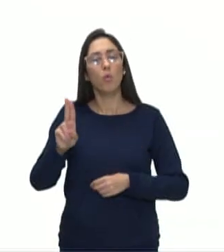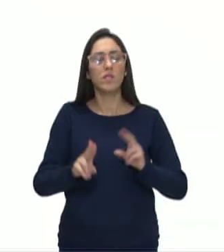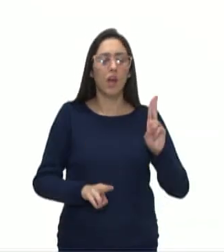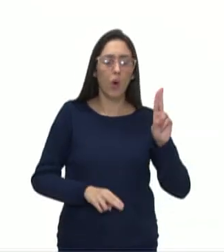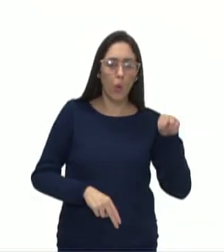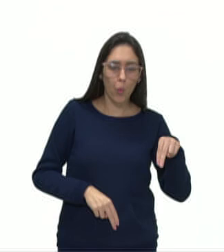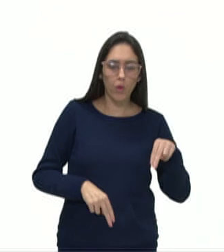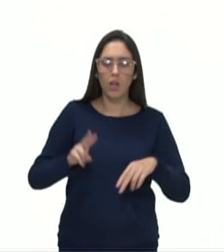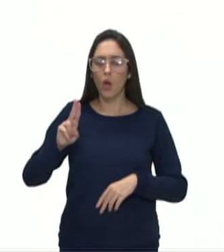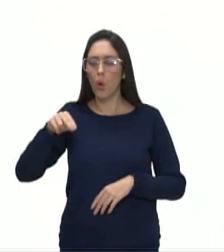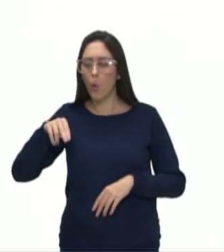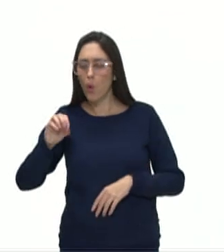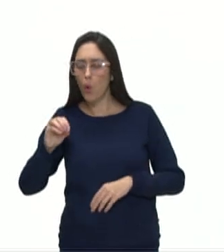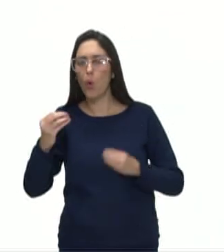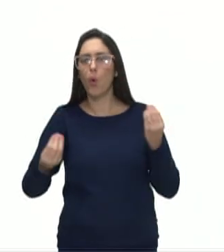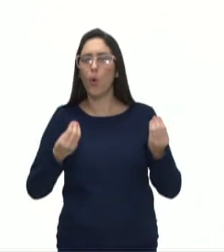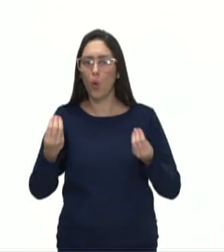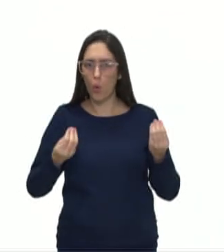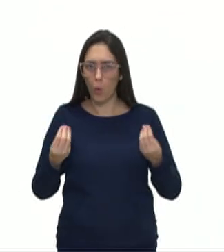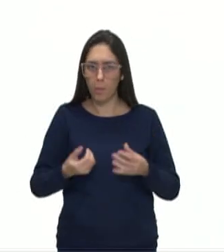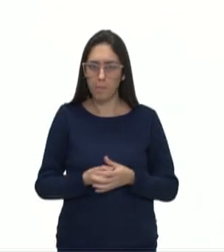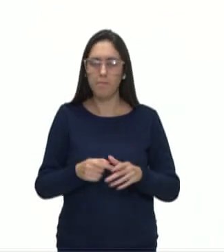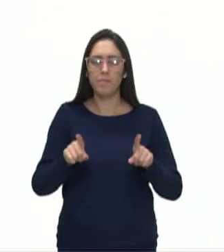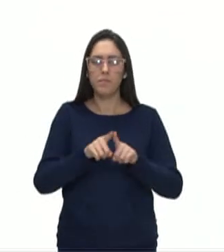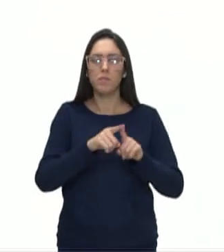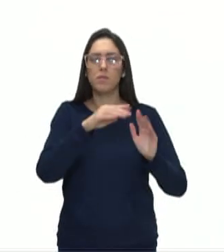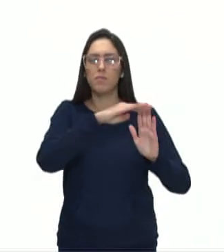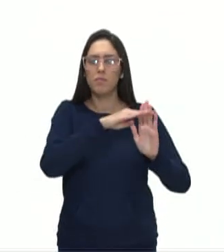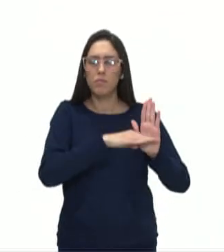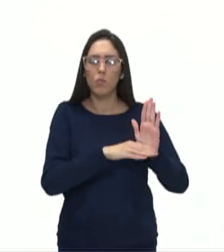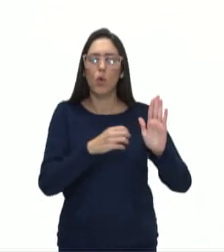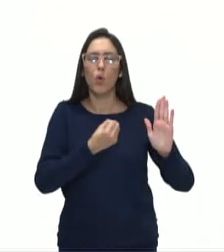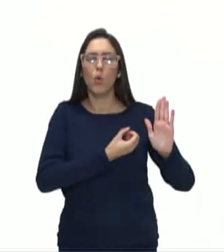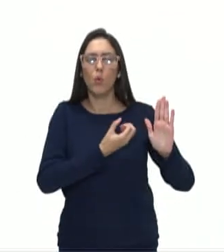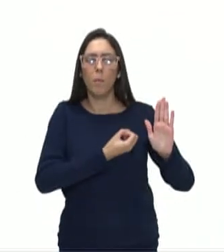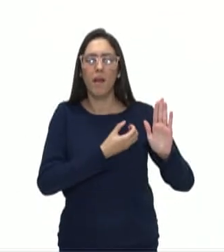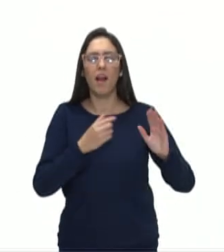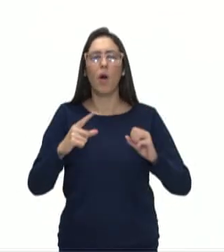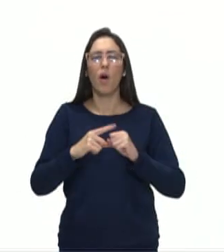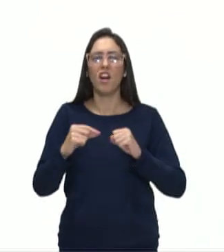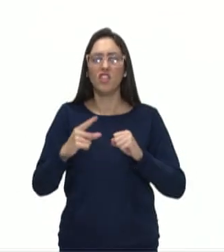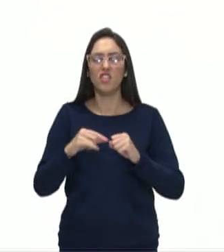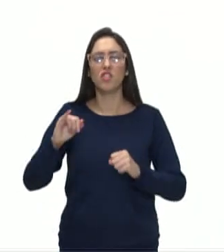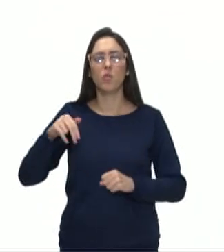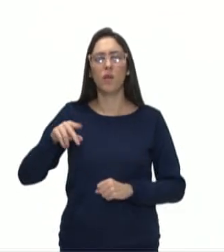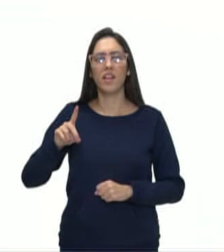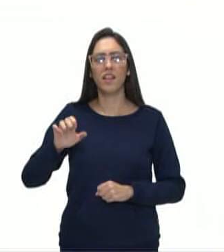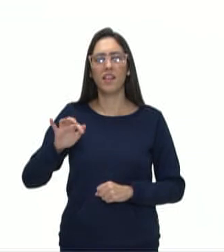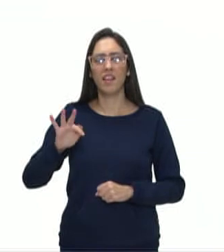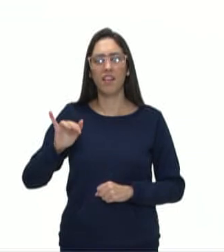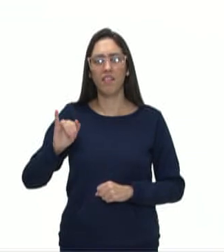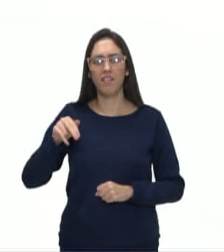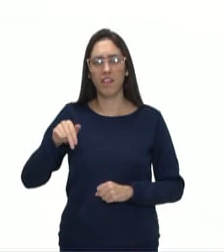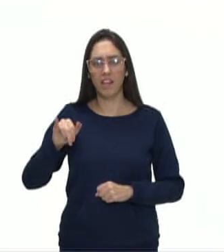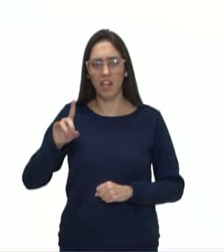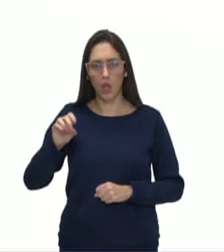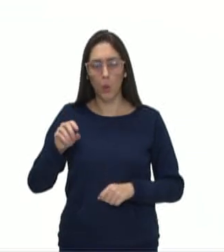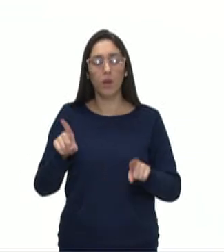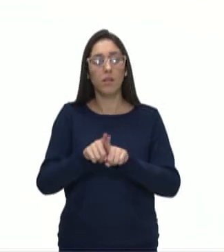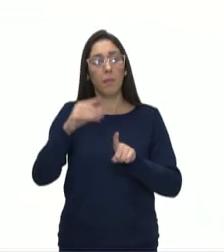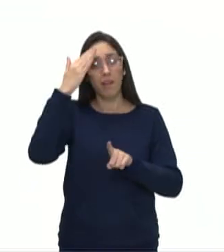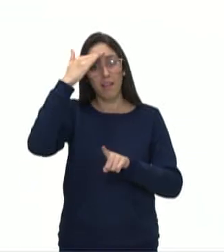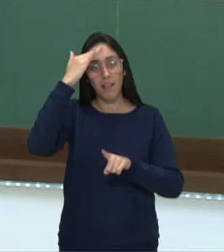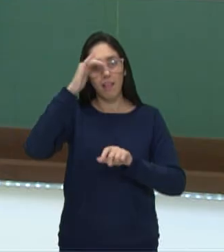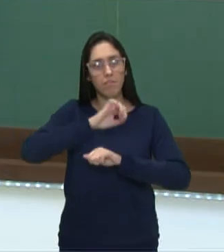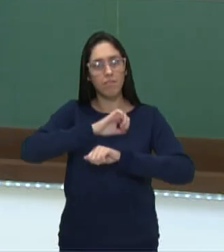ou uno, as classificações numeral e artigo indefinido e compreender a interpretação também de